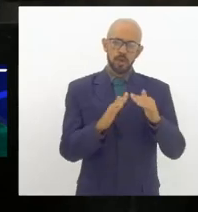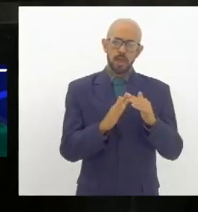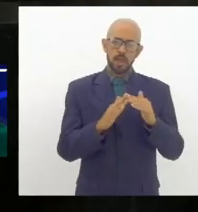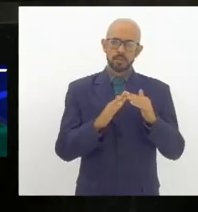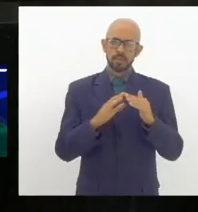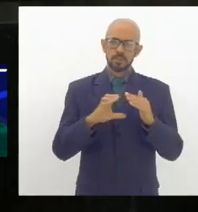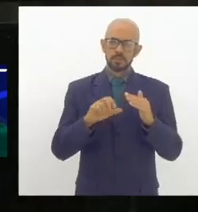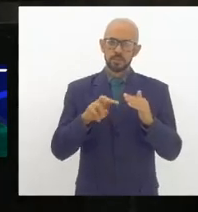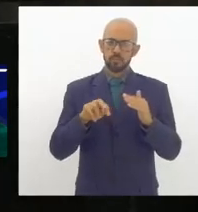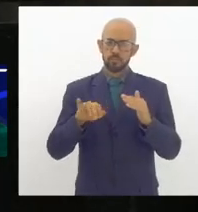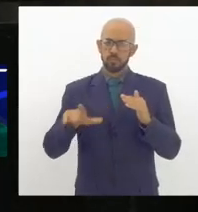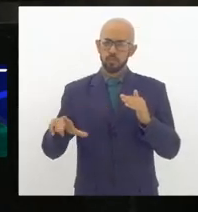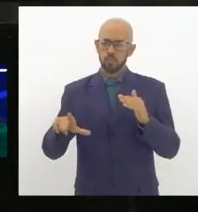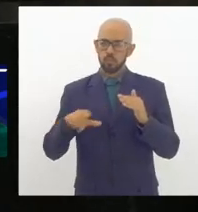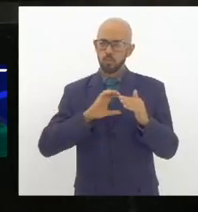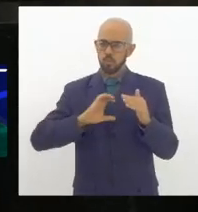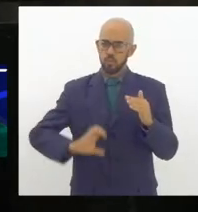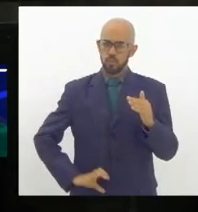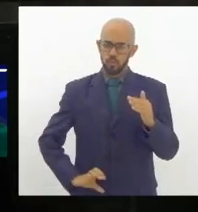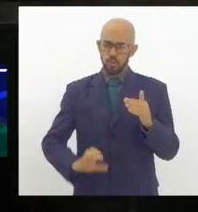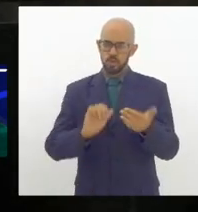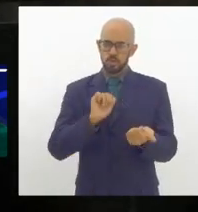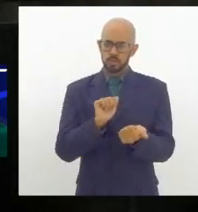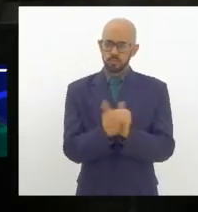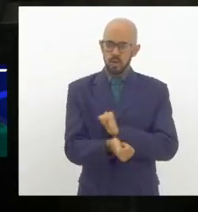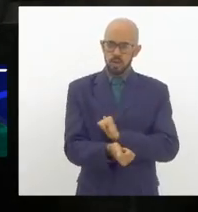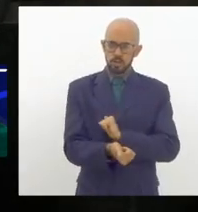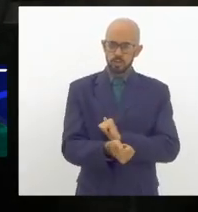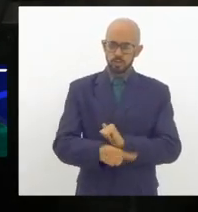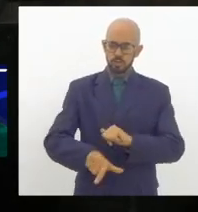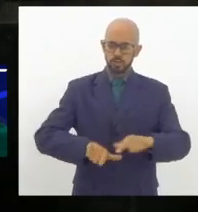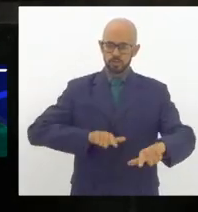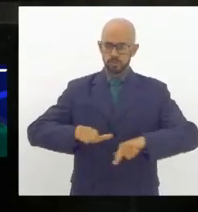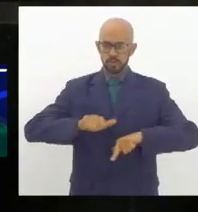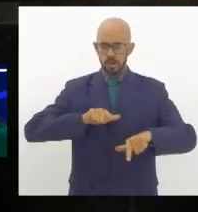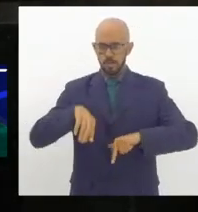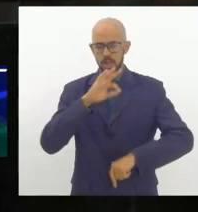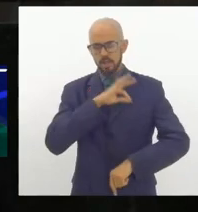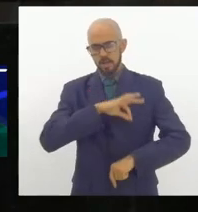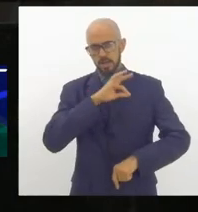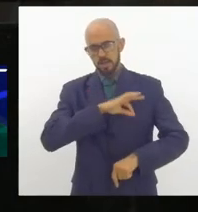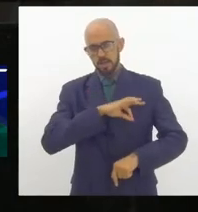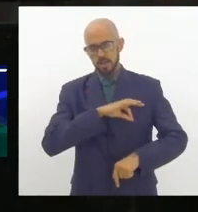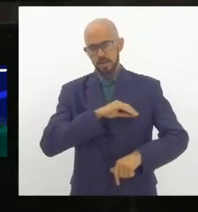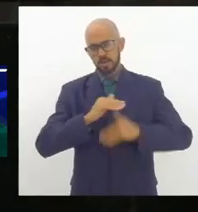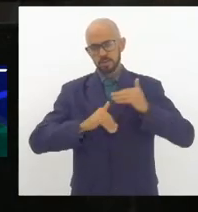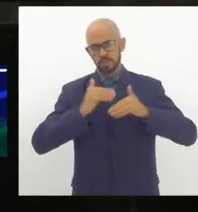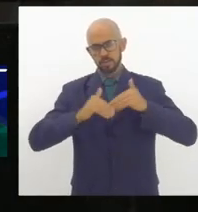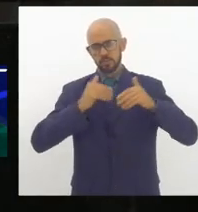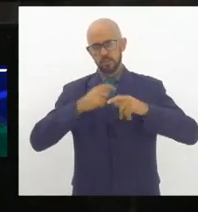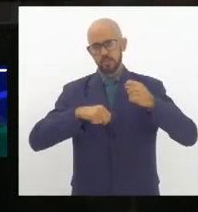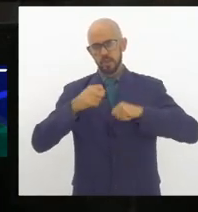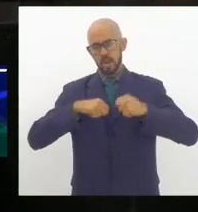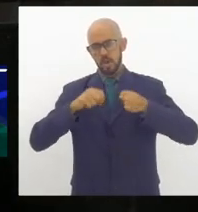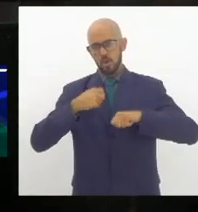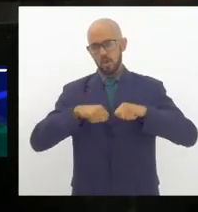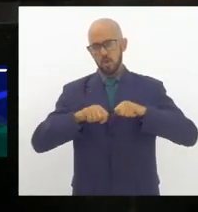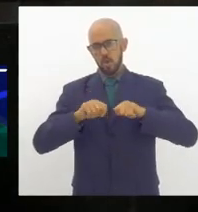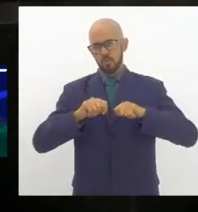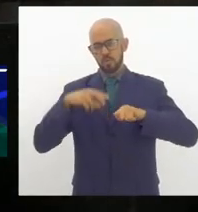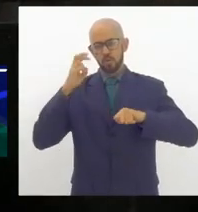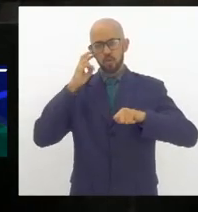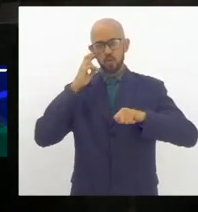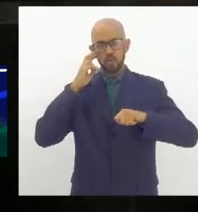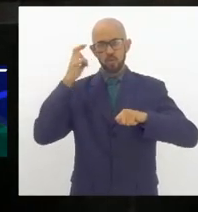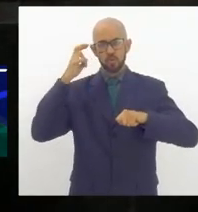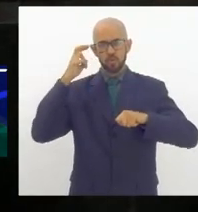Civil Esporte trabalho e renda desenvolvimento econômico e